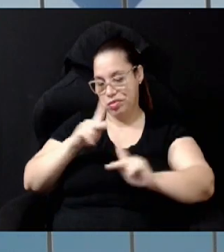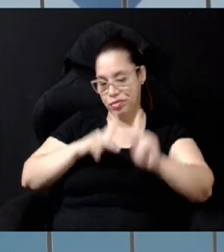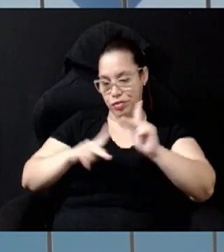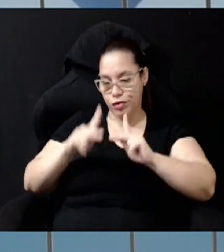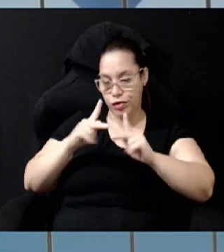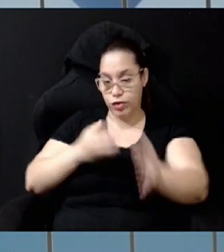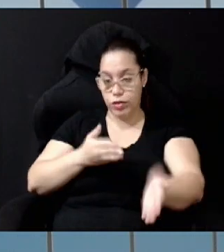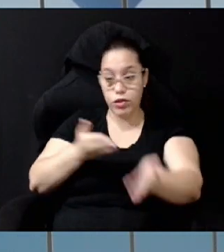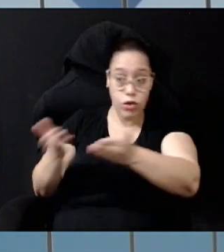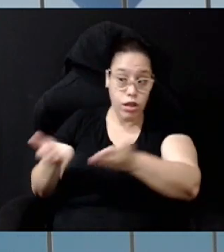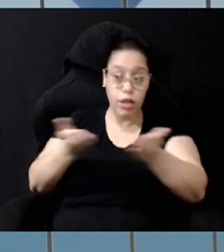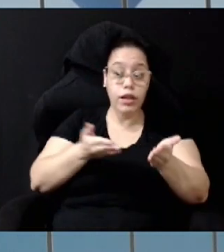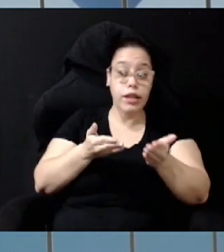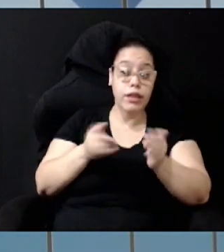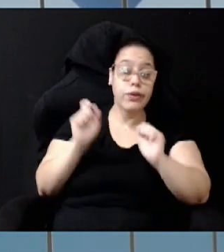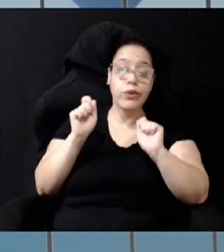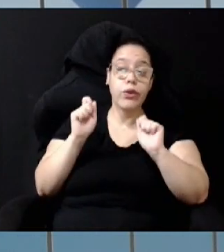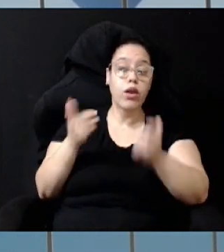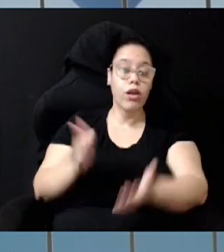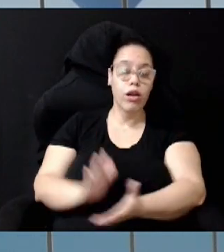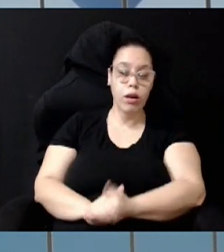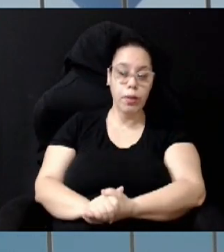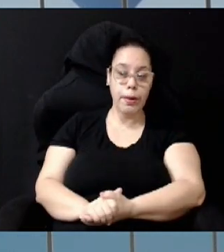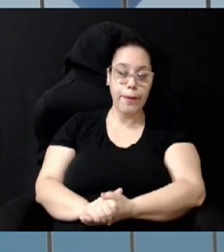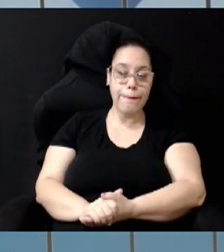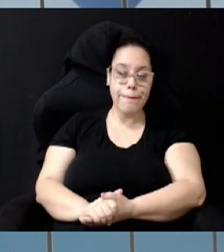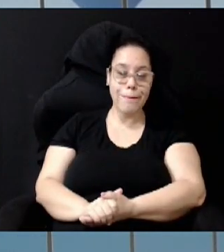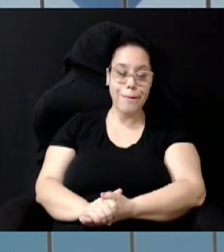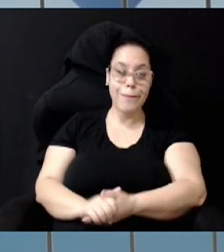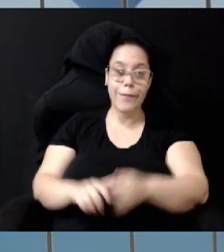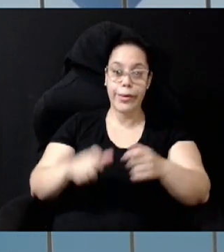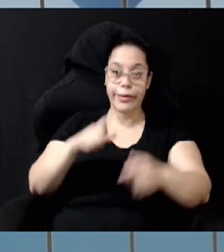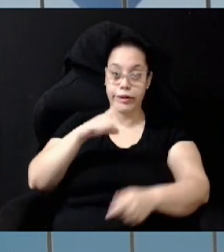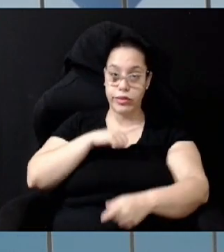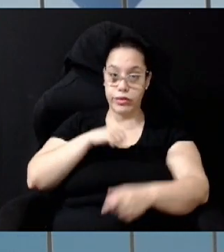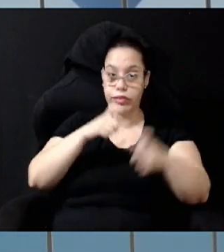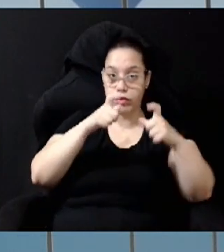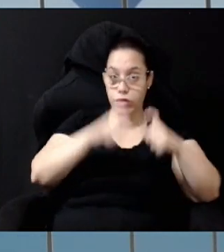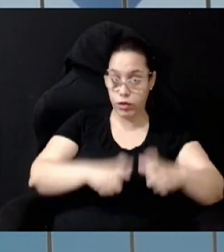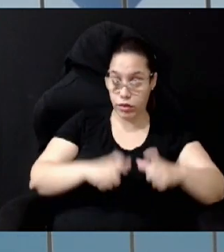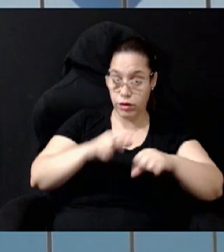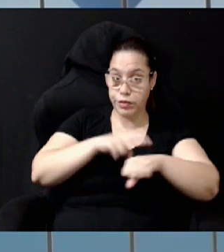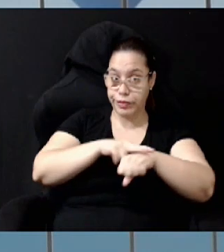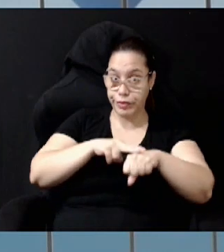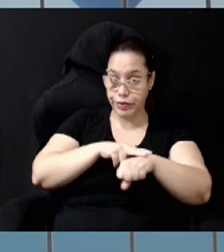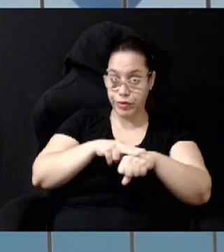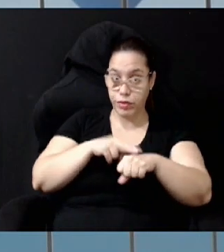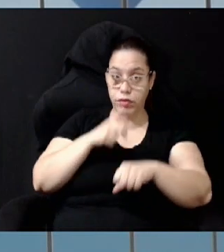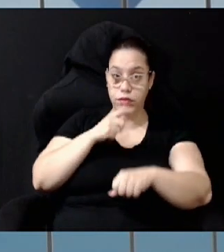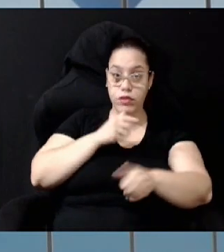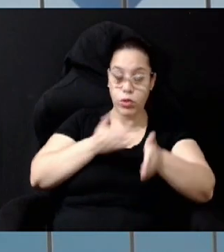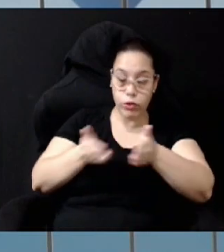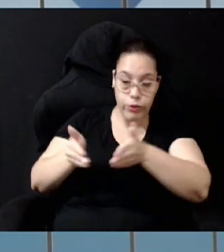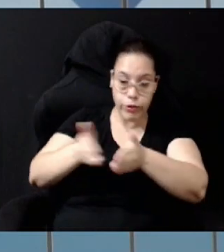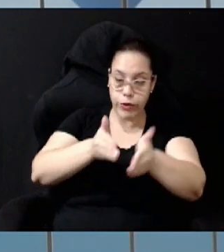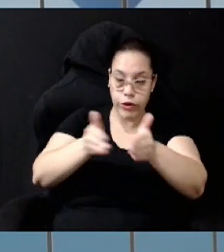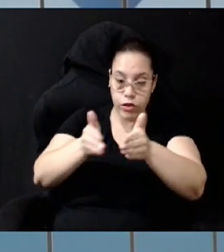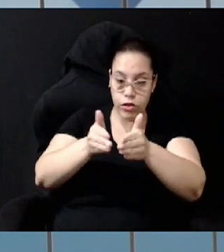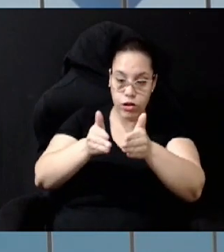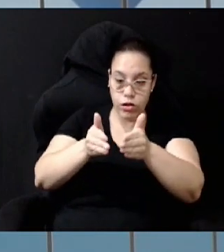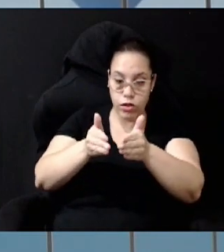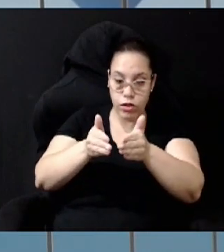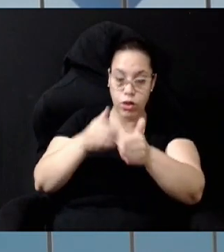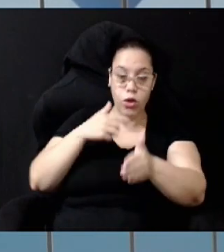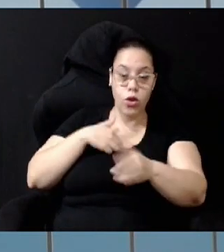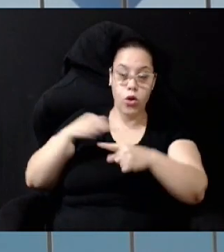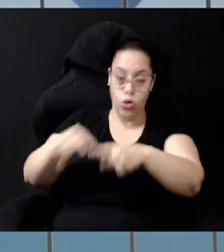consideração que ao ter uma área verde, a ter, né, uma nascente, um corpo hídrico no meu terreno, eu